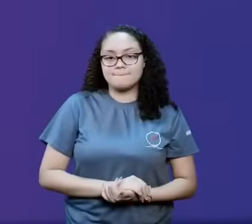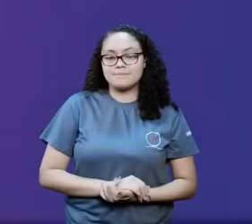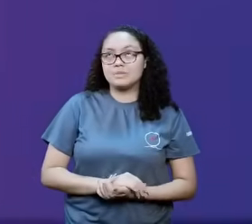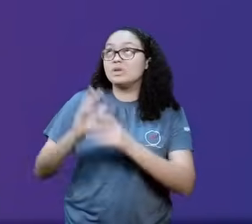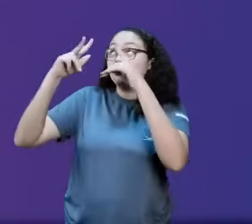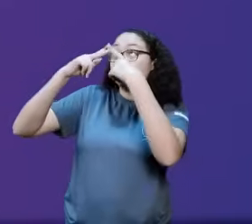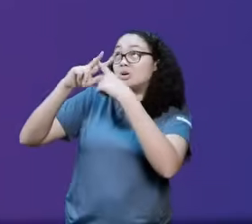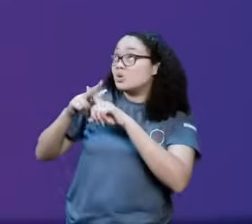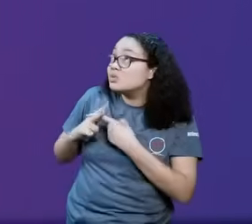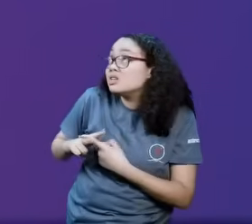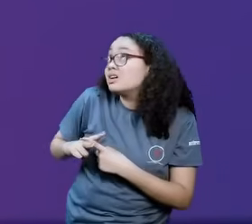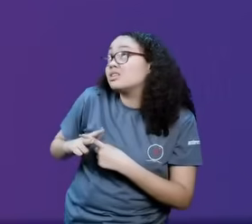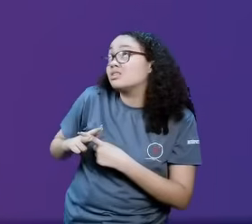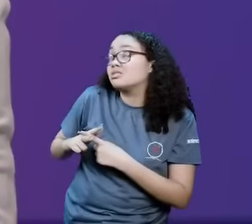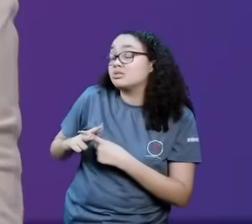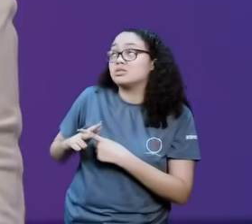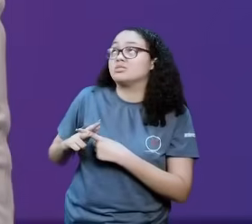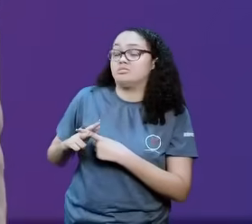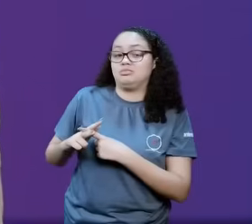concerto.